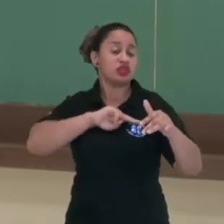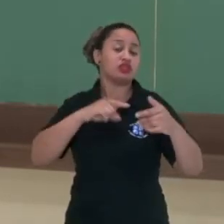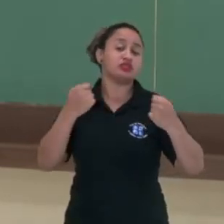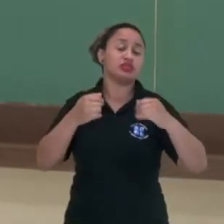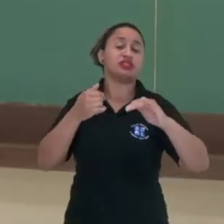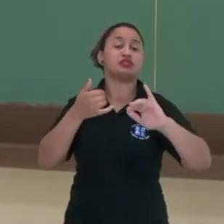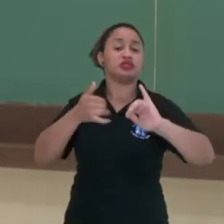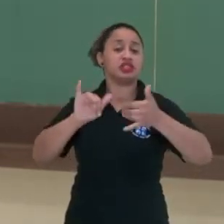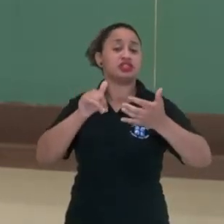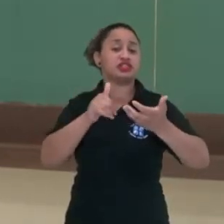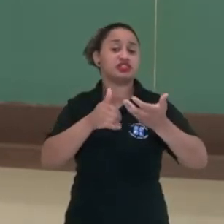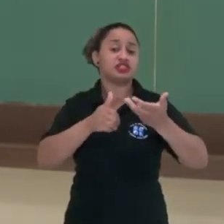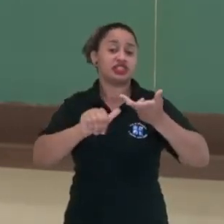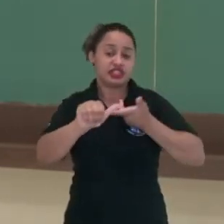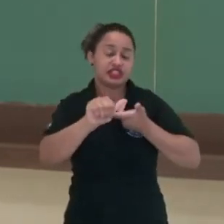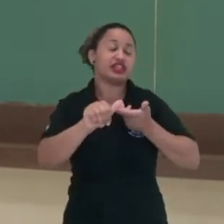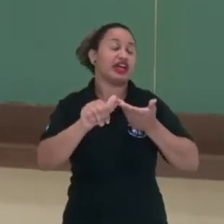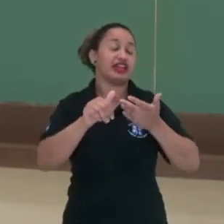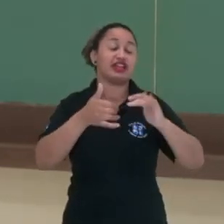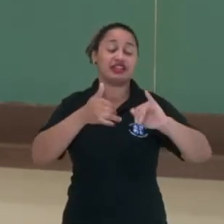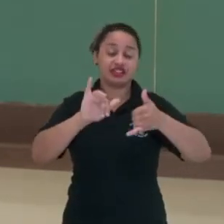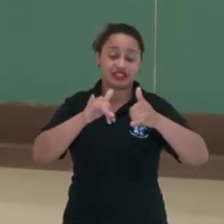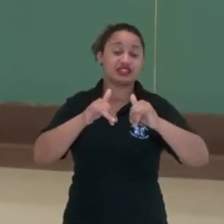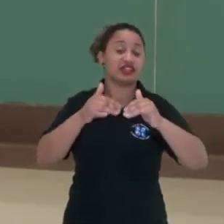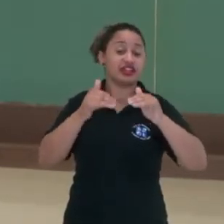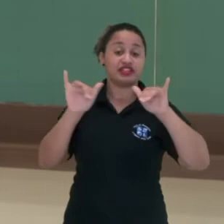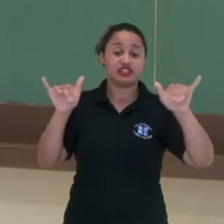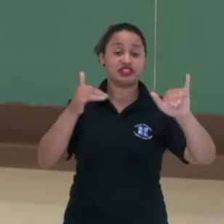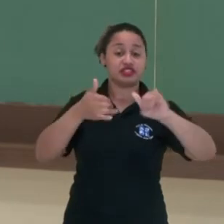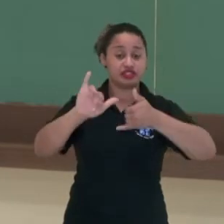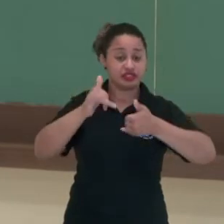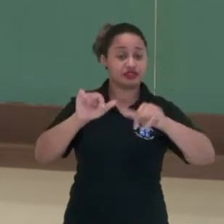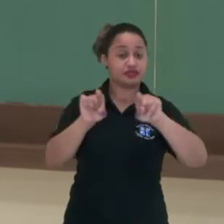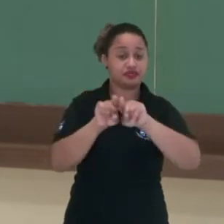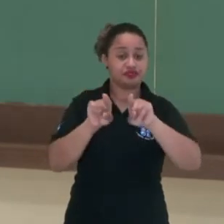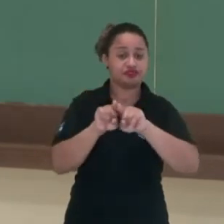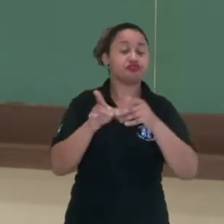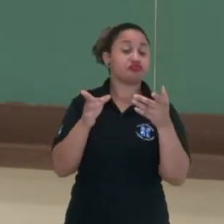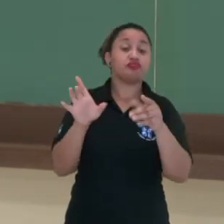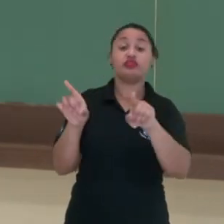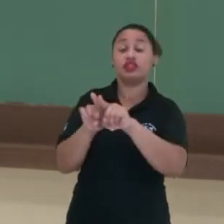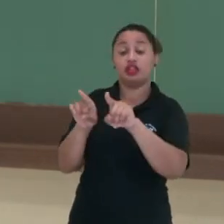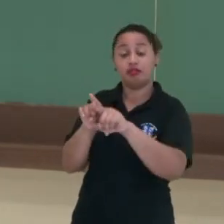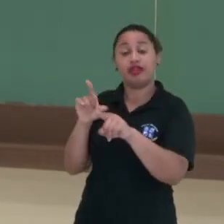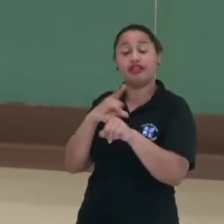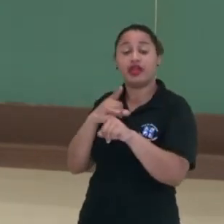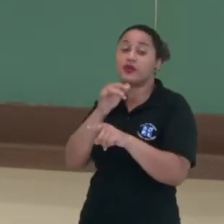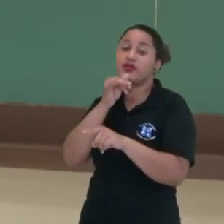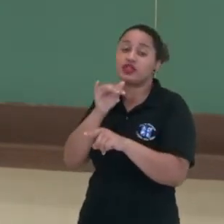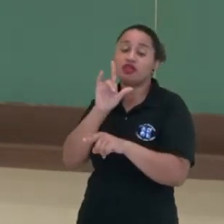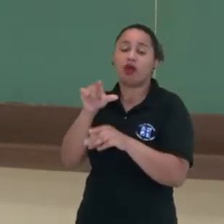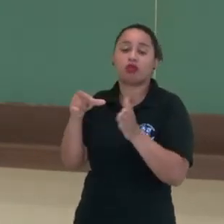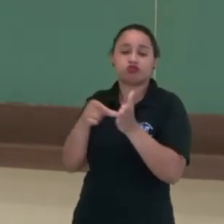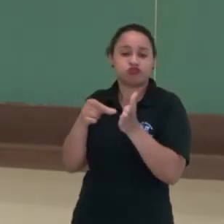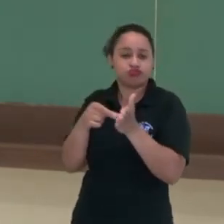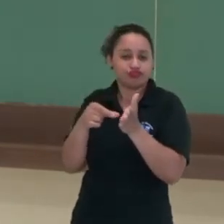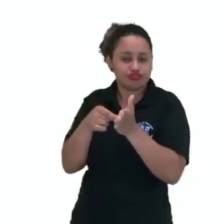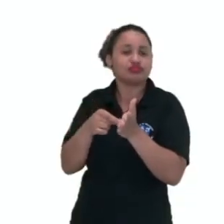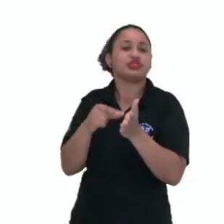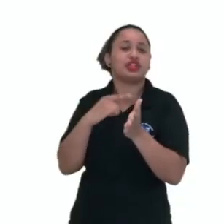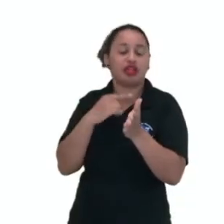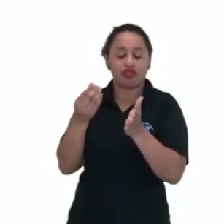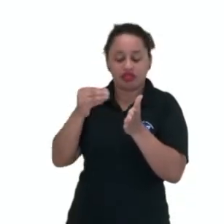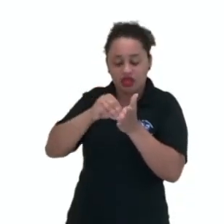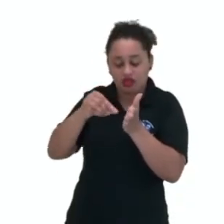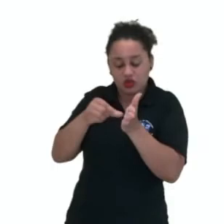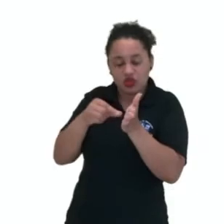química. A energia química também, ela é presente, por exemplo, em pilhas e baterias. Como que acontece? Dentro da pilha